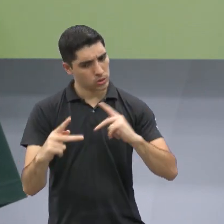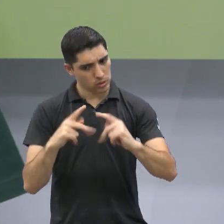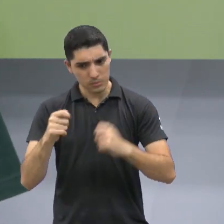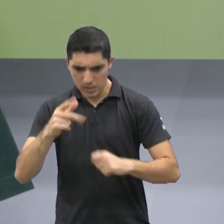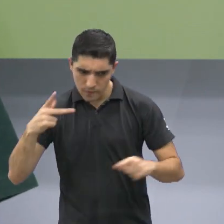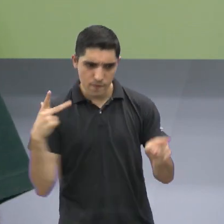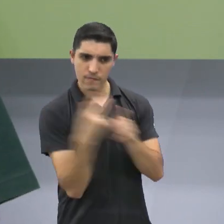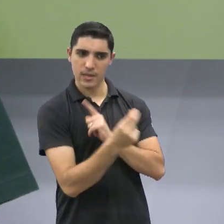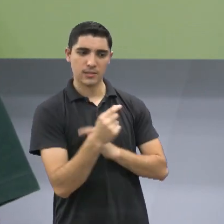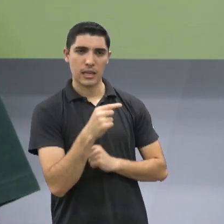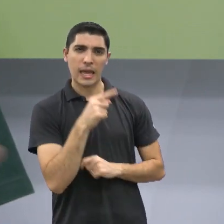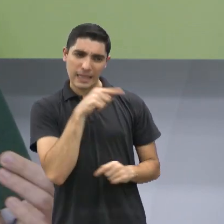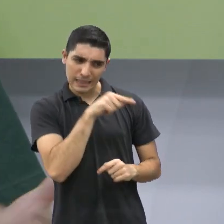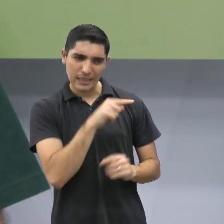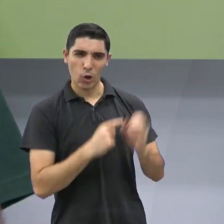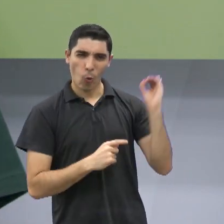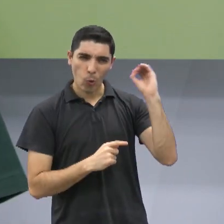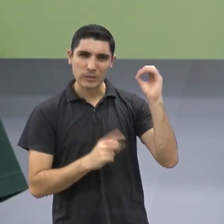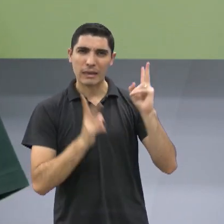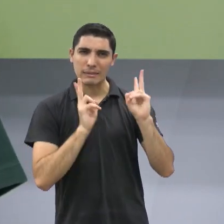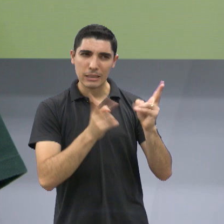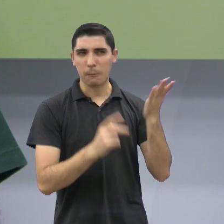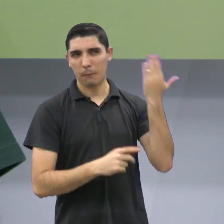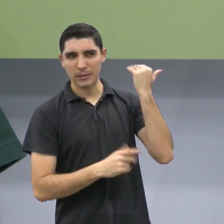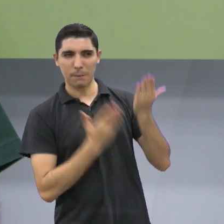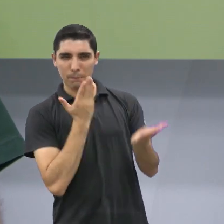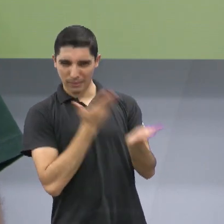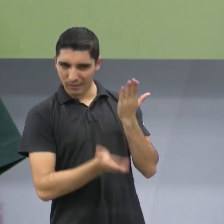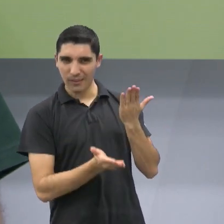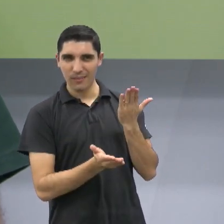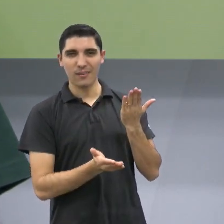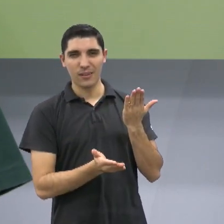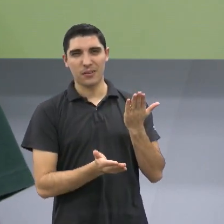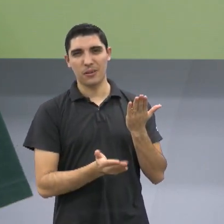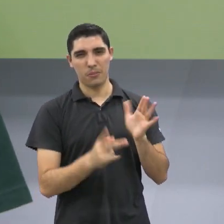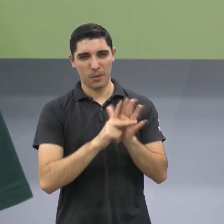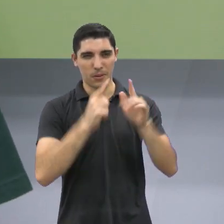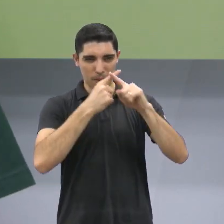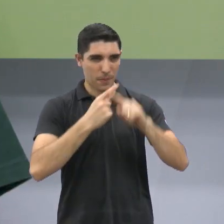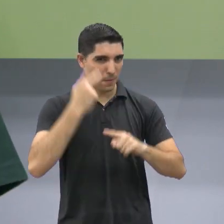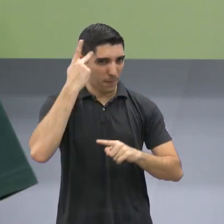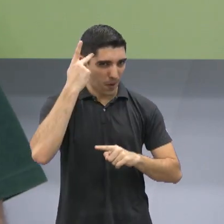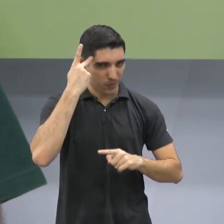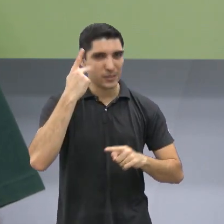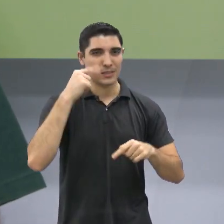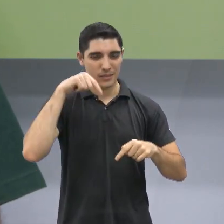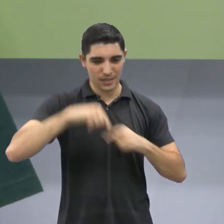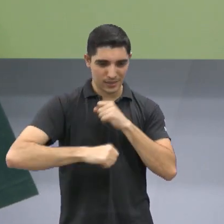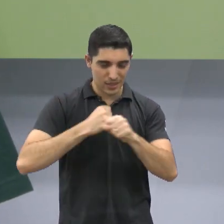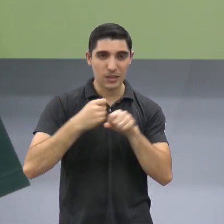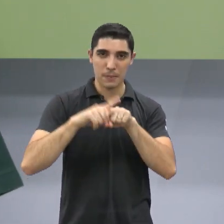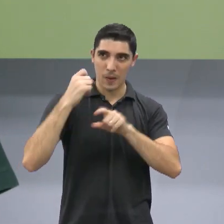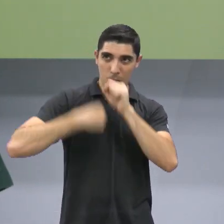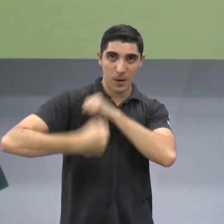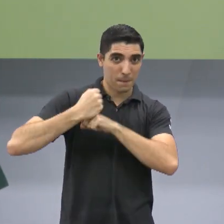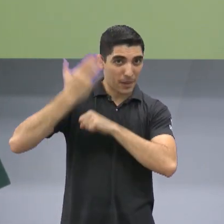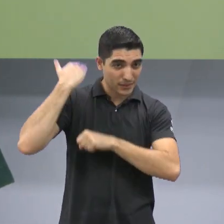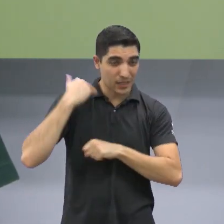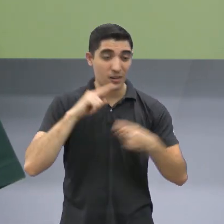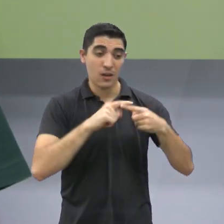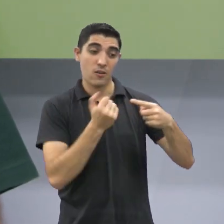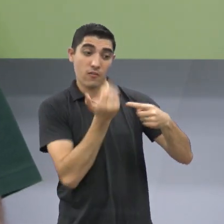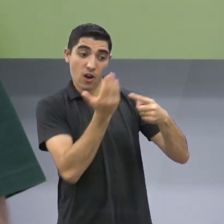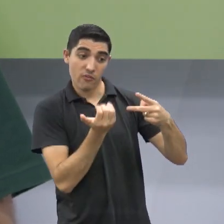desfazer desse fantasma aí que é o Osasco. Tudo bem que as 2 derrotas do Paulista esse ano passado foram fora de casa, mas pelo menos se ganhar já espanta